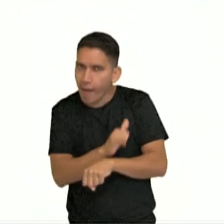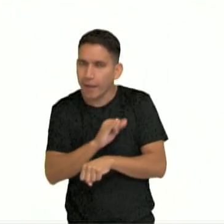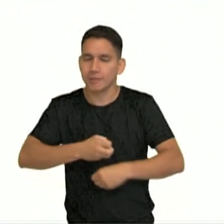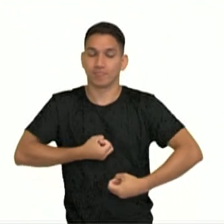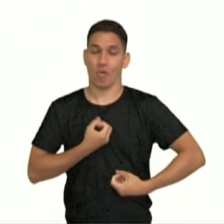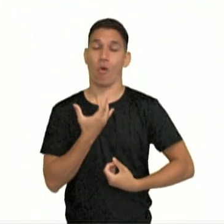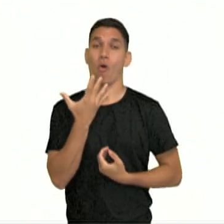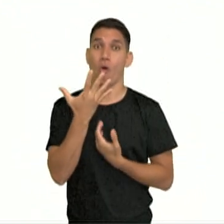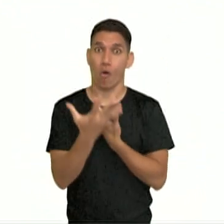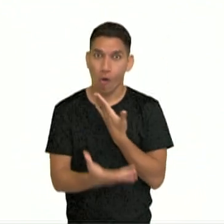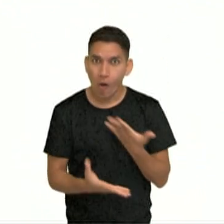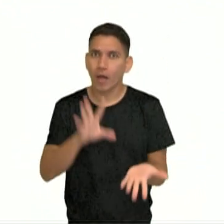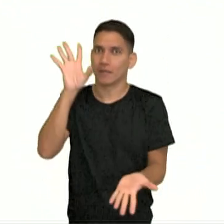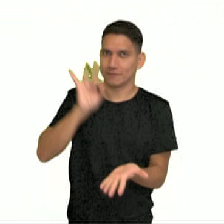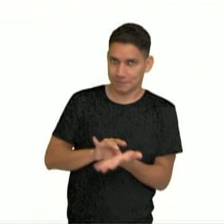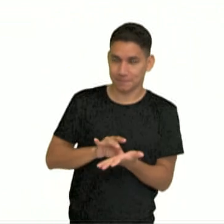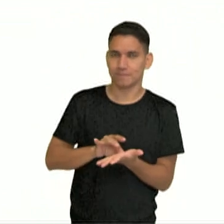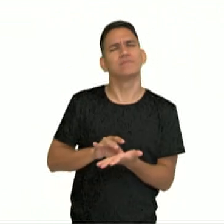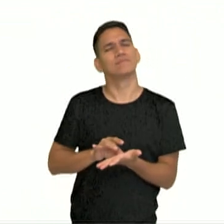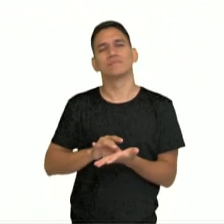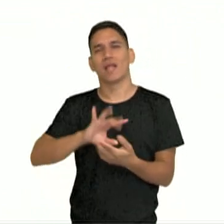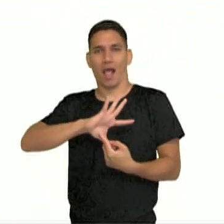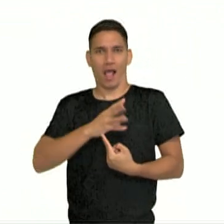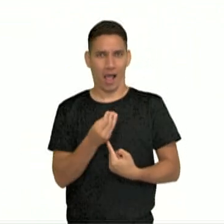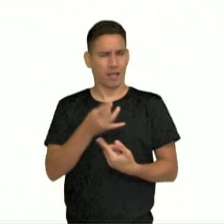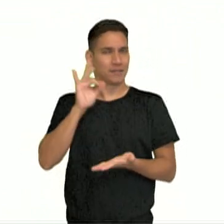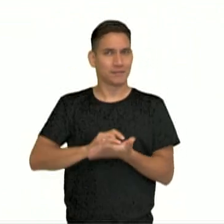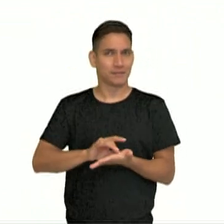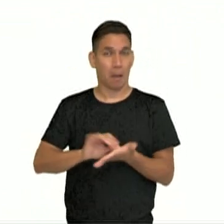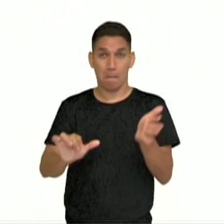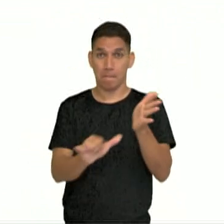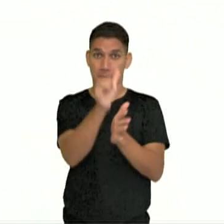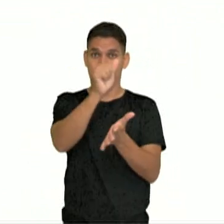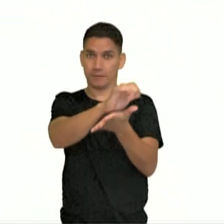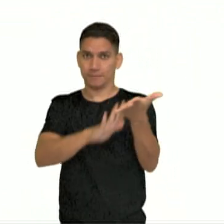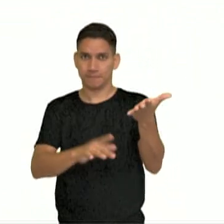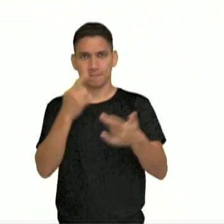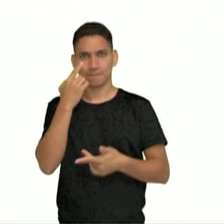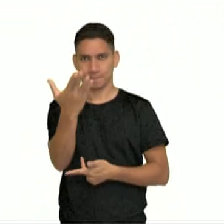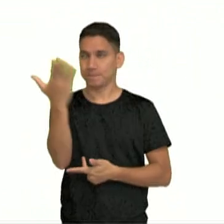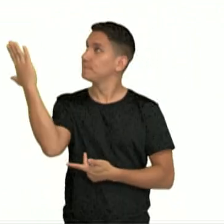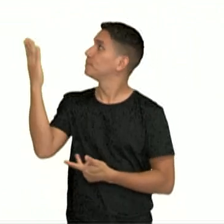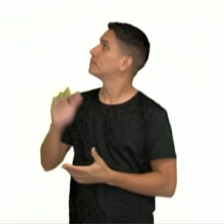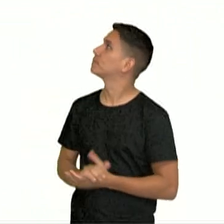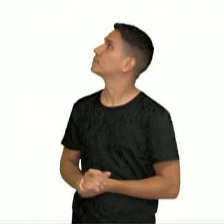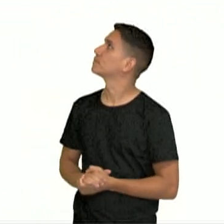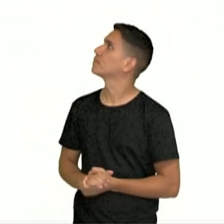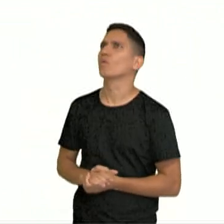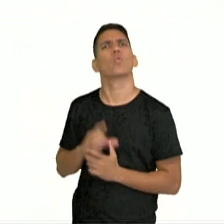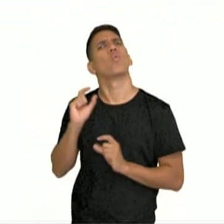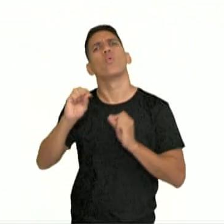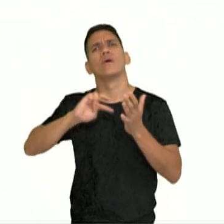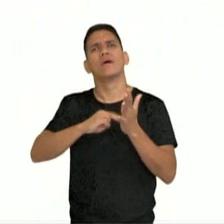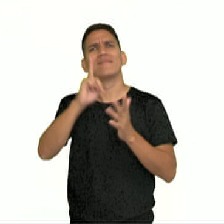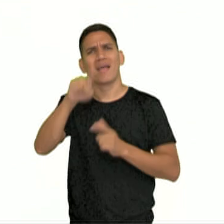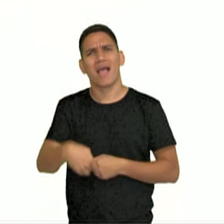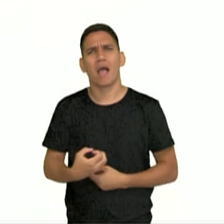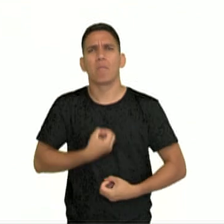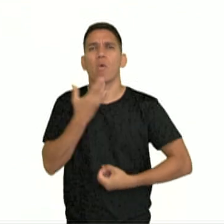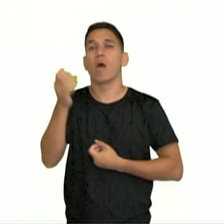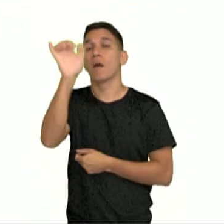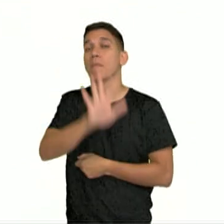concreta, na arte concreta, vamos ao nossa primeira atividade. O que é um